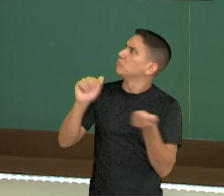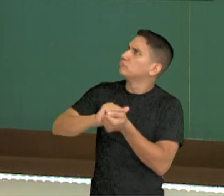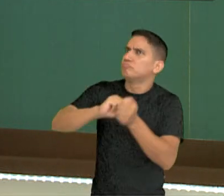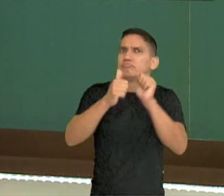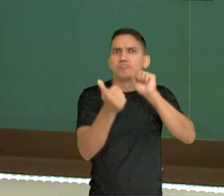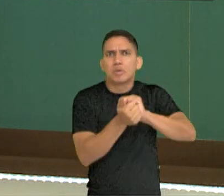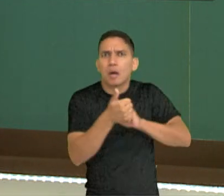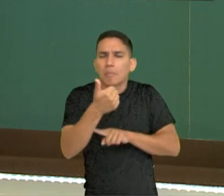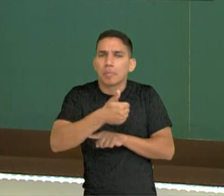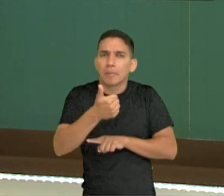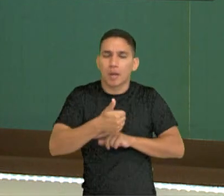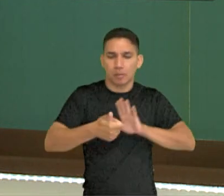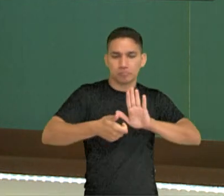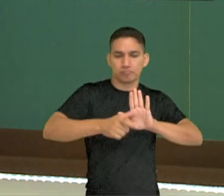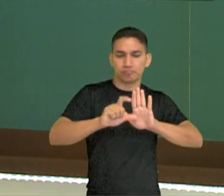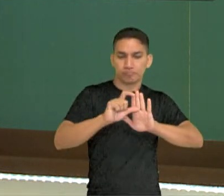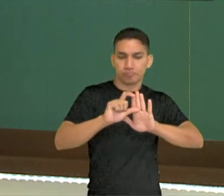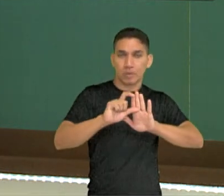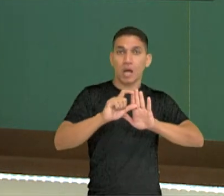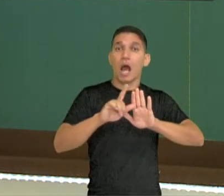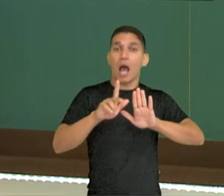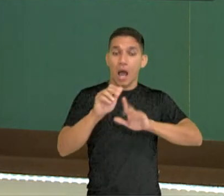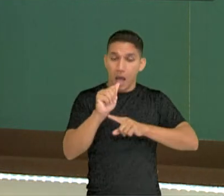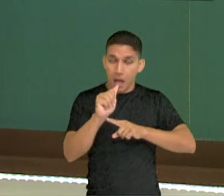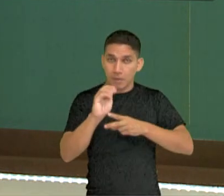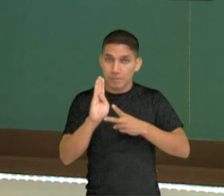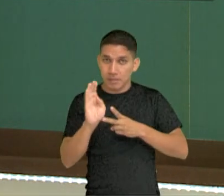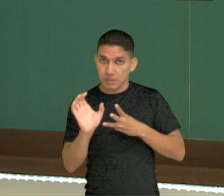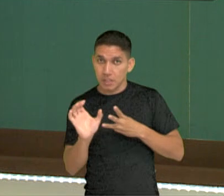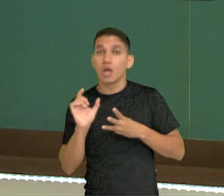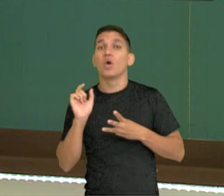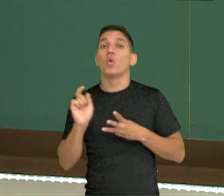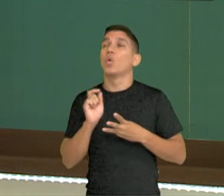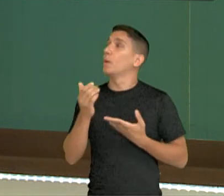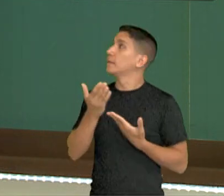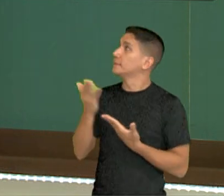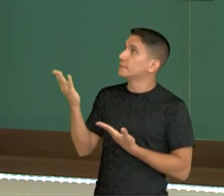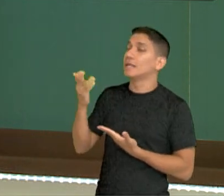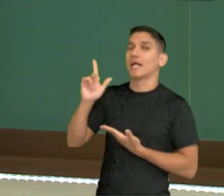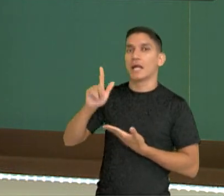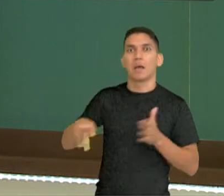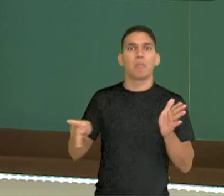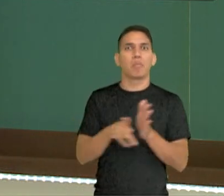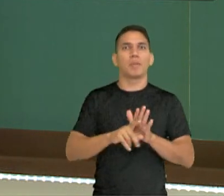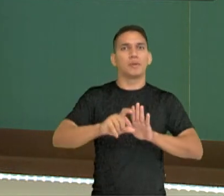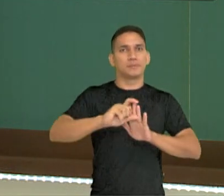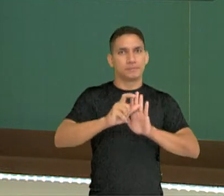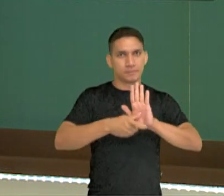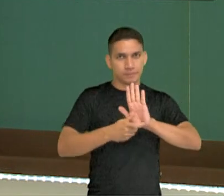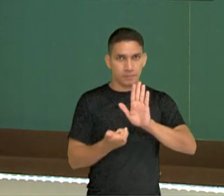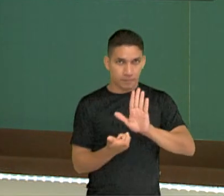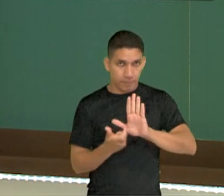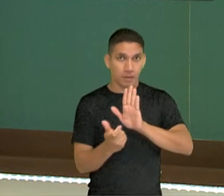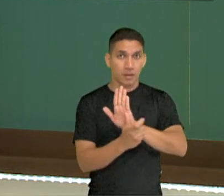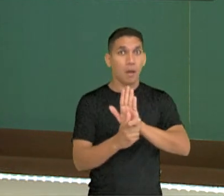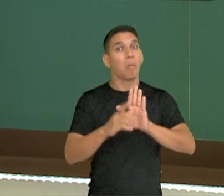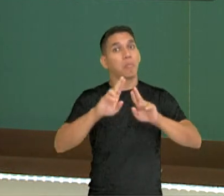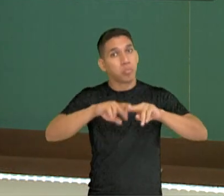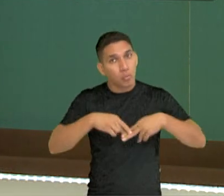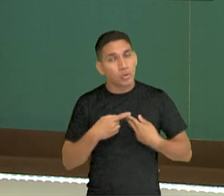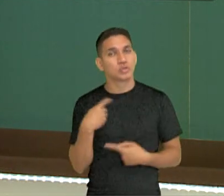primeiro quadrante desses ângulos A, B e C, que aqui estão dados em radianos, justamente para que a gente possa